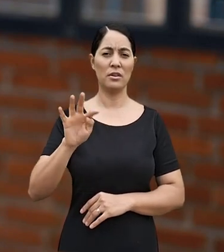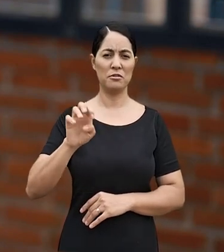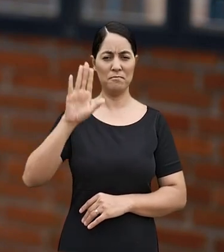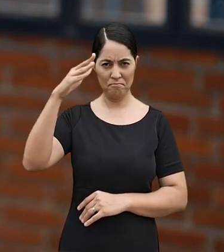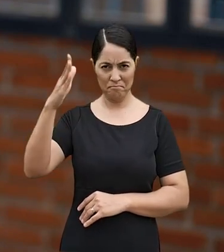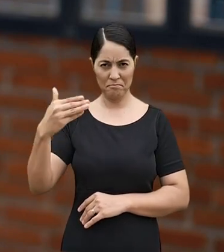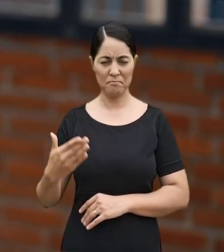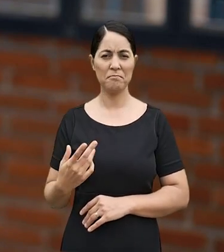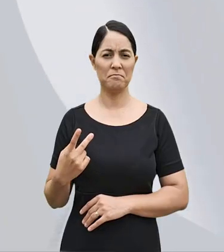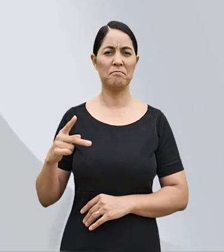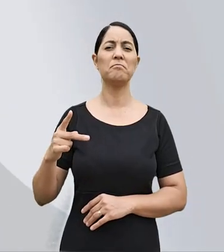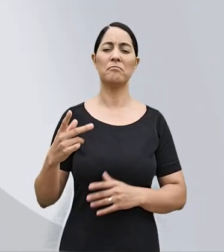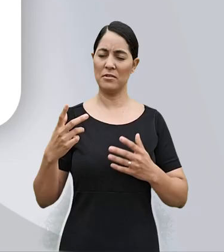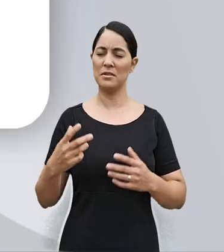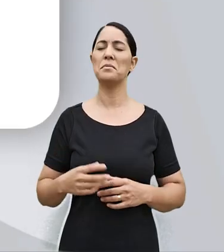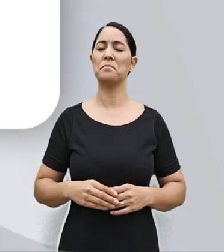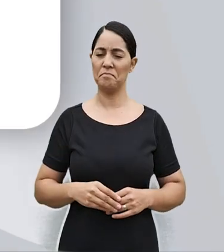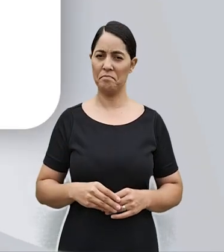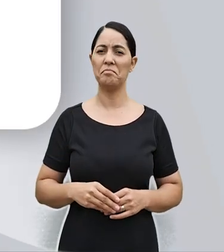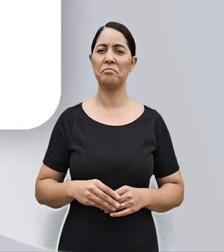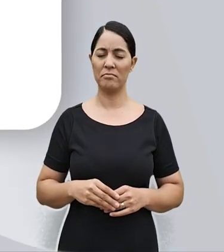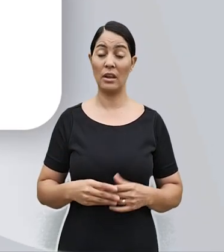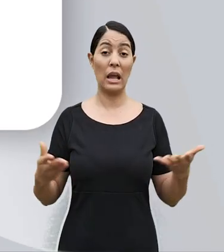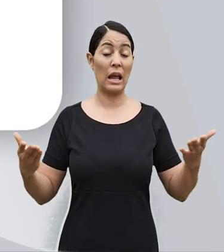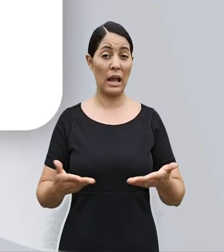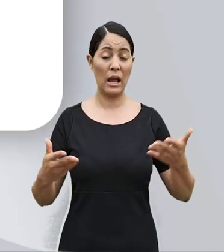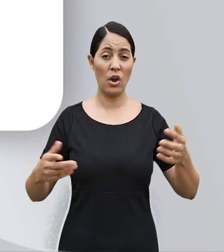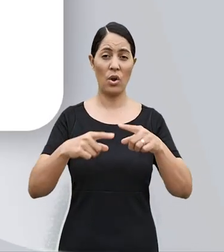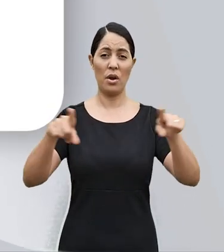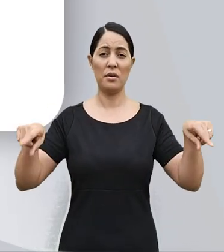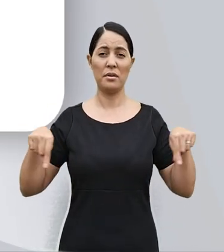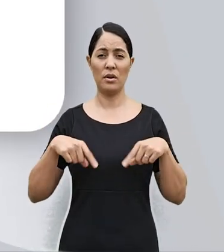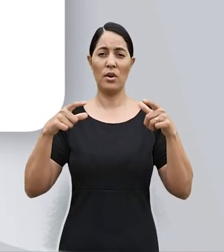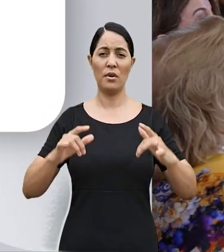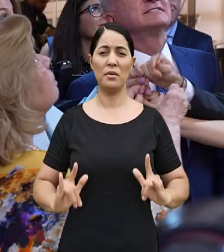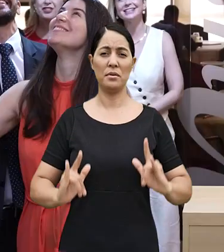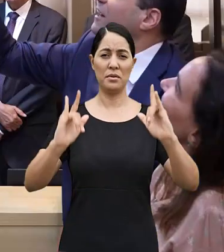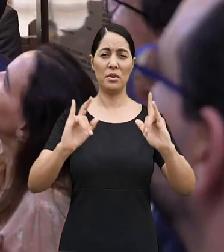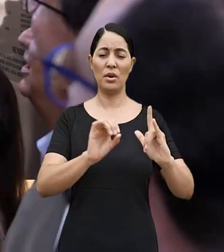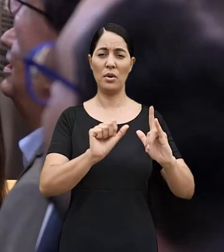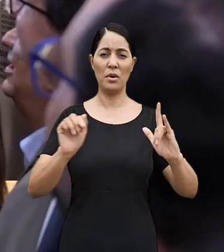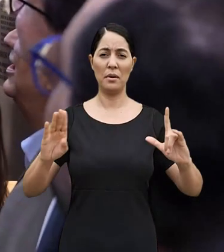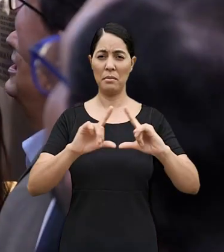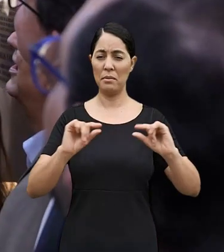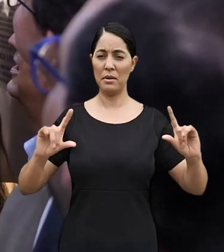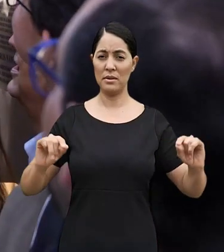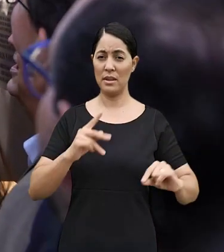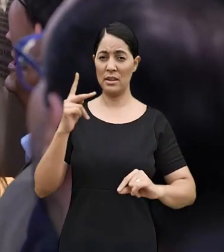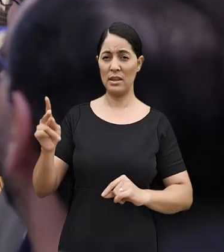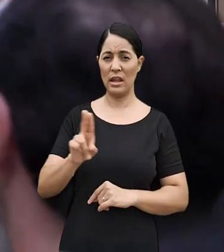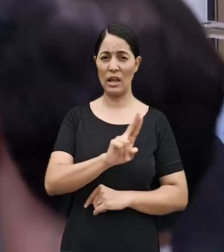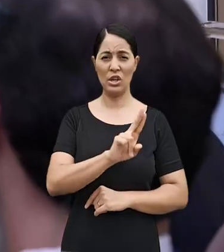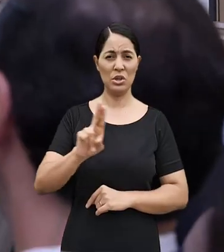pelo seu legado. Agora, as instalações destinadas à OAB Nacional no edifício OAB, em Brasília, levam o nome de um